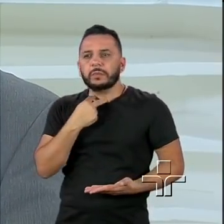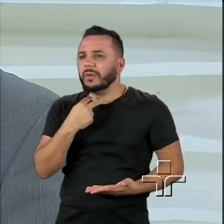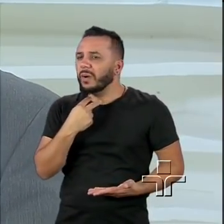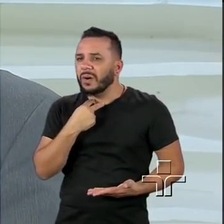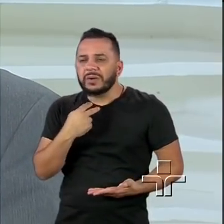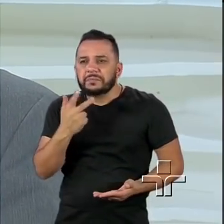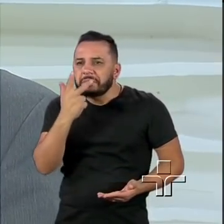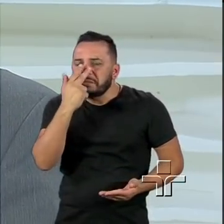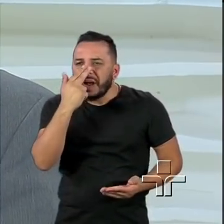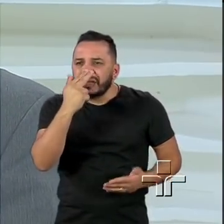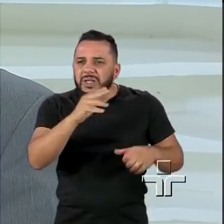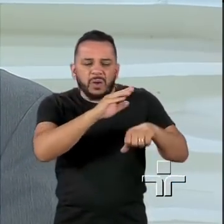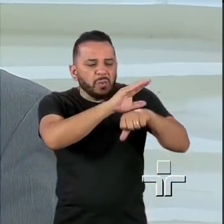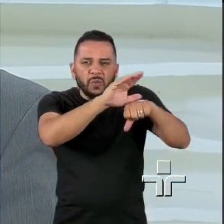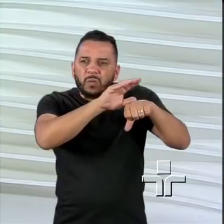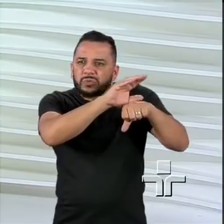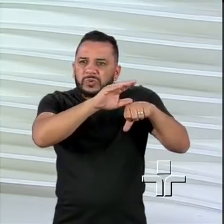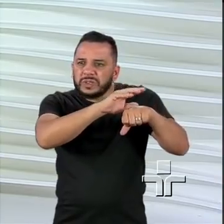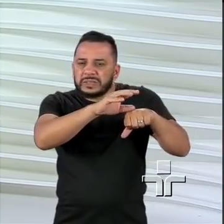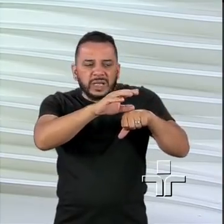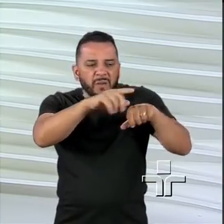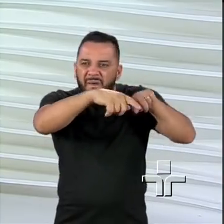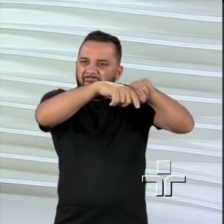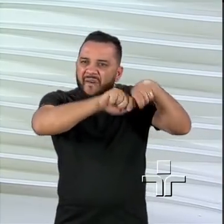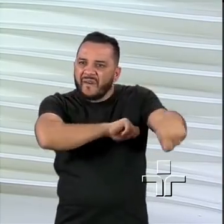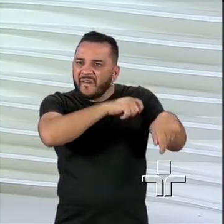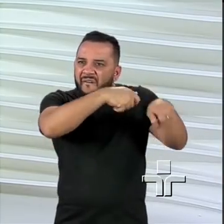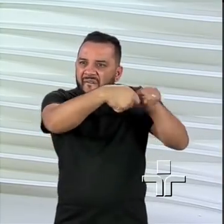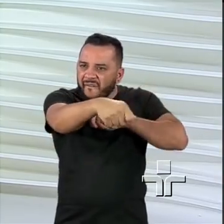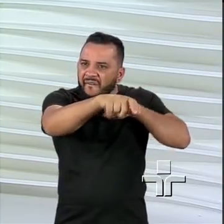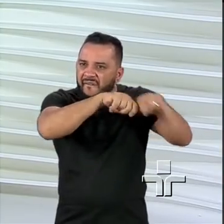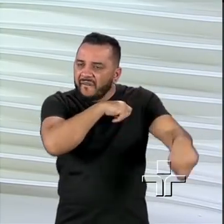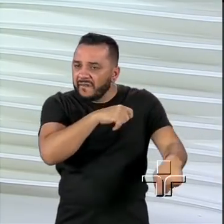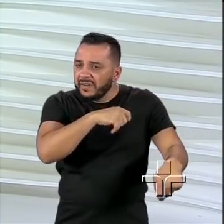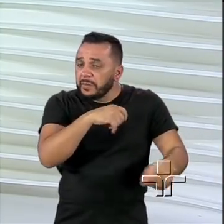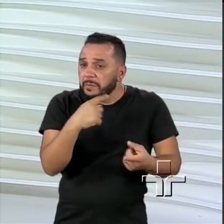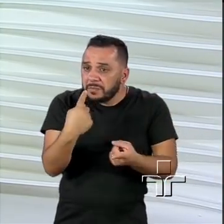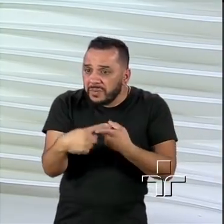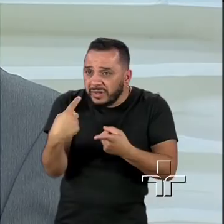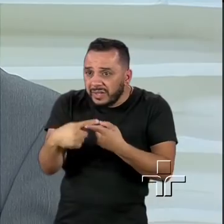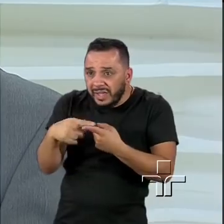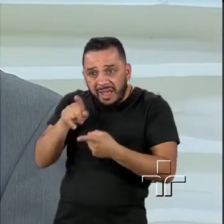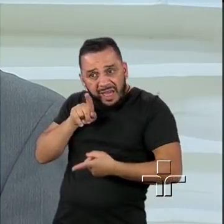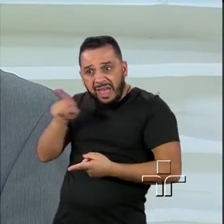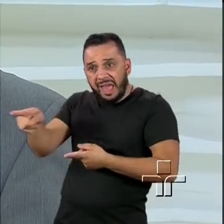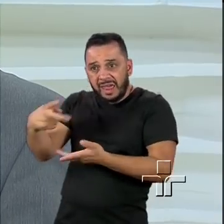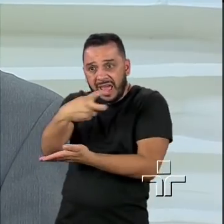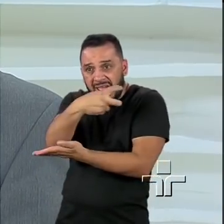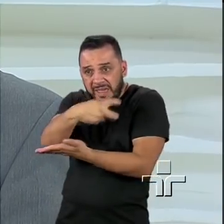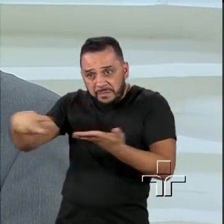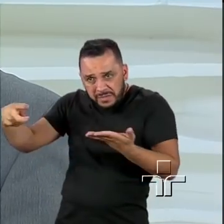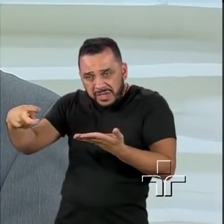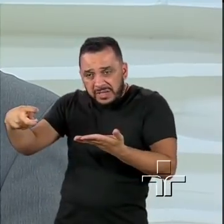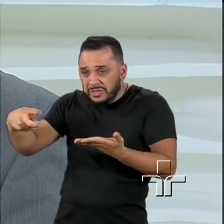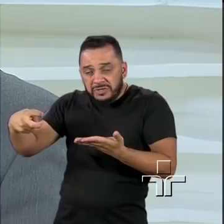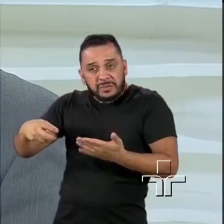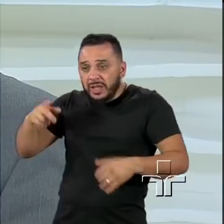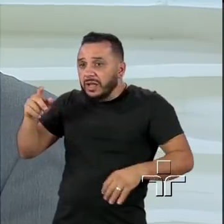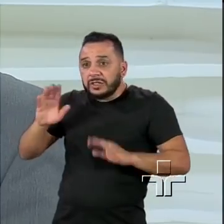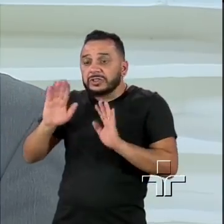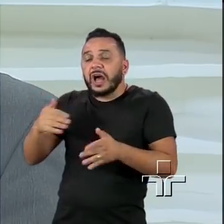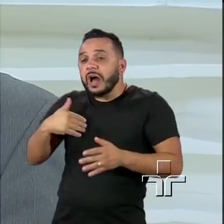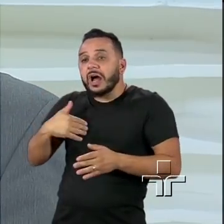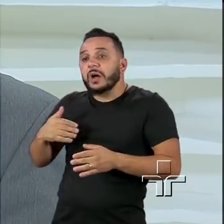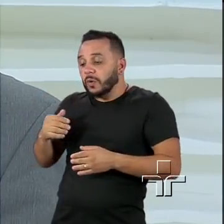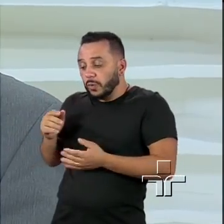para impeachment a presidenta Dilma, disso que se trata. Se você não tem amparo constitucional e faz uma cassação, um impeachment eminentemente